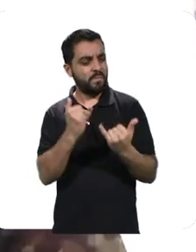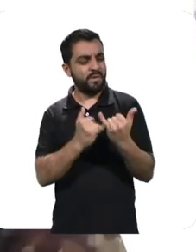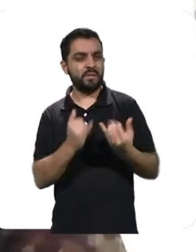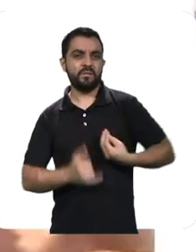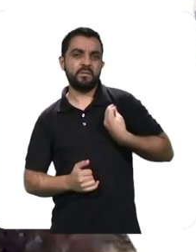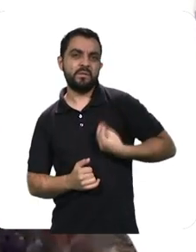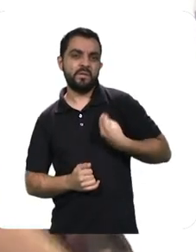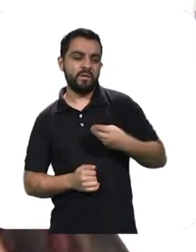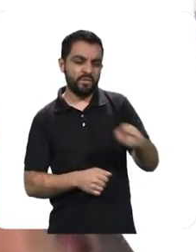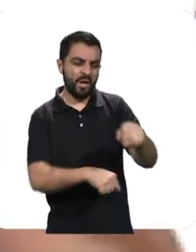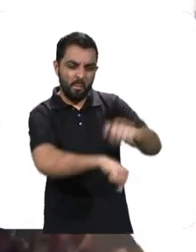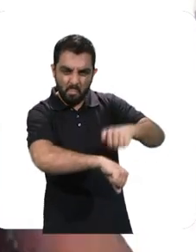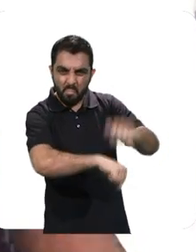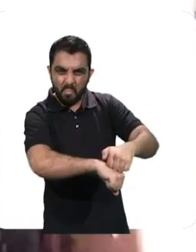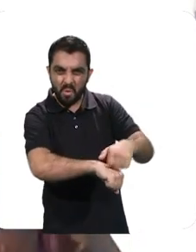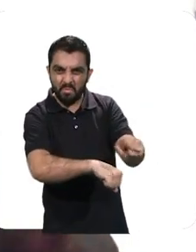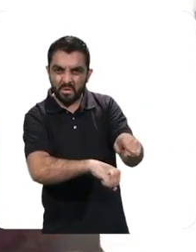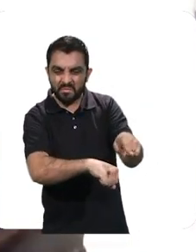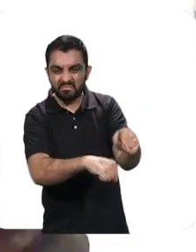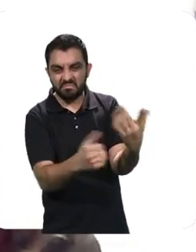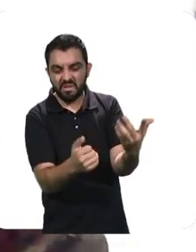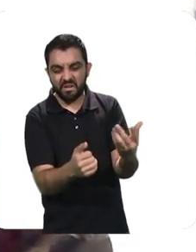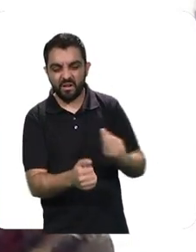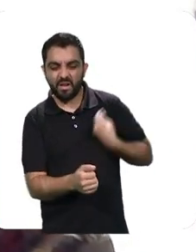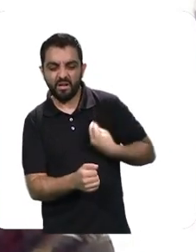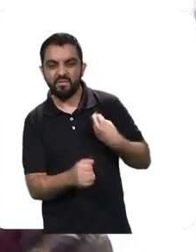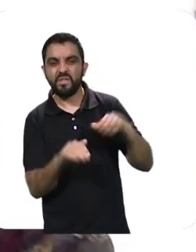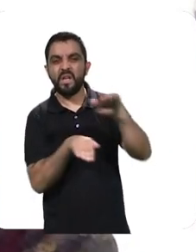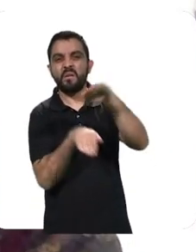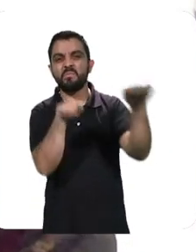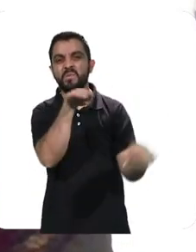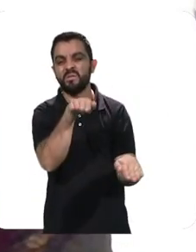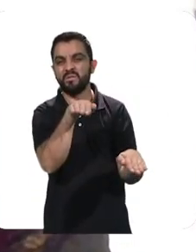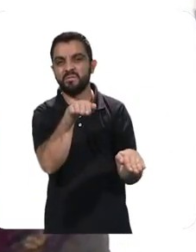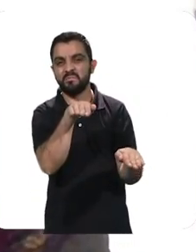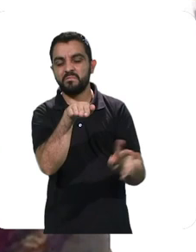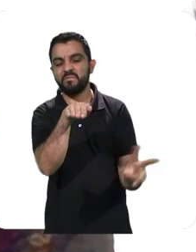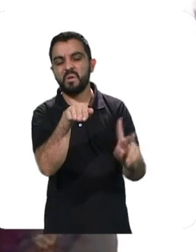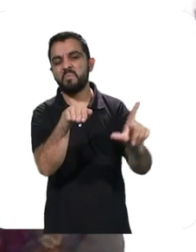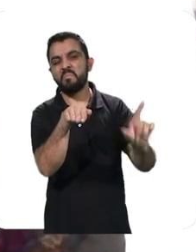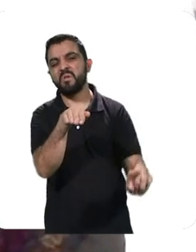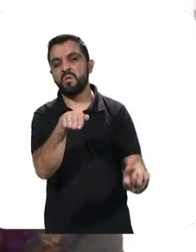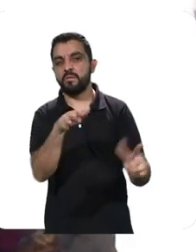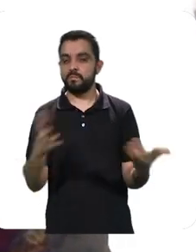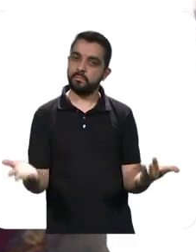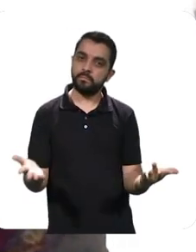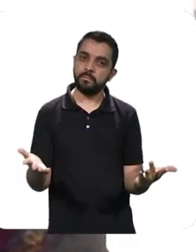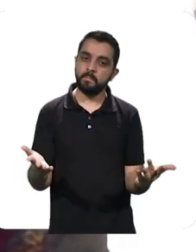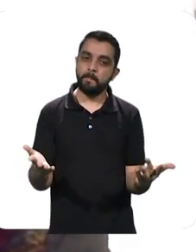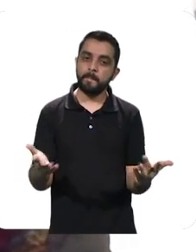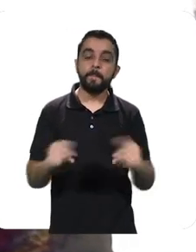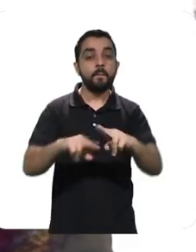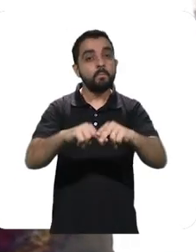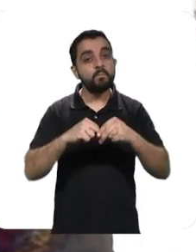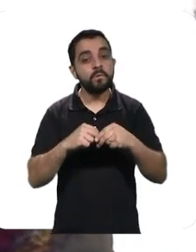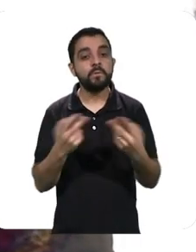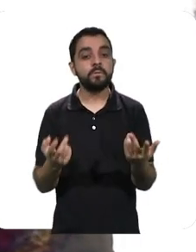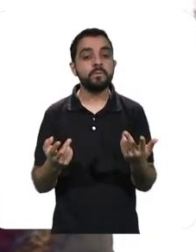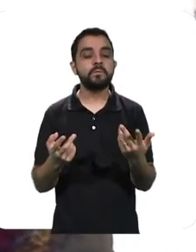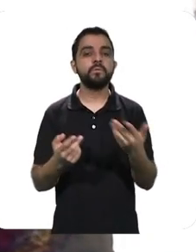onde as vidas, se elas forem pobres, ela tem um significado menor. E faz com que se